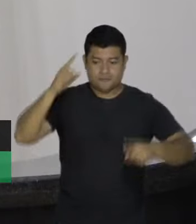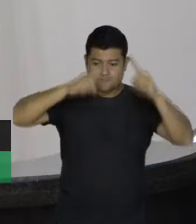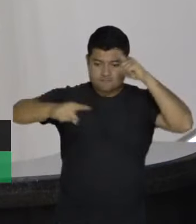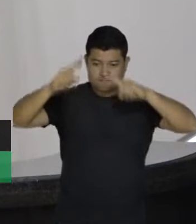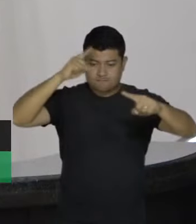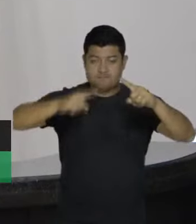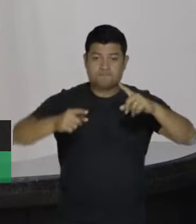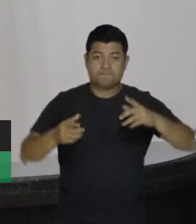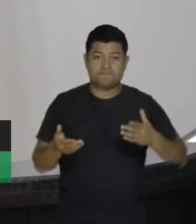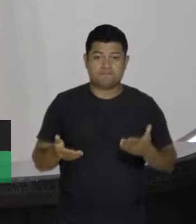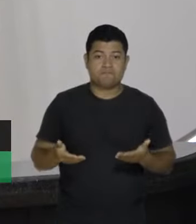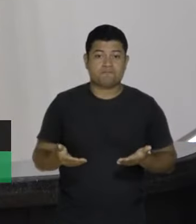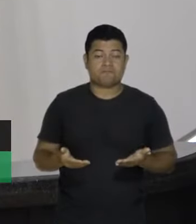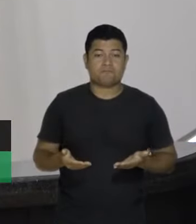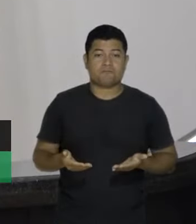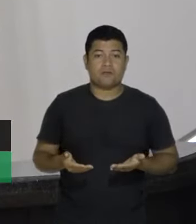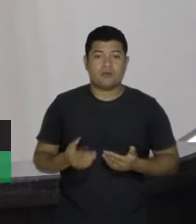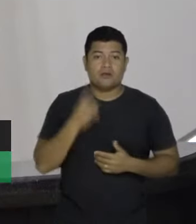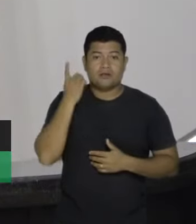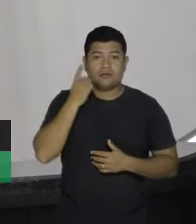Garcia,